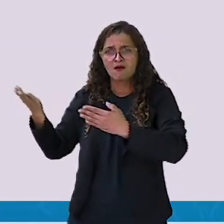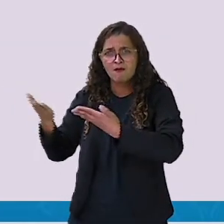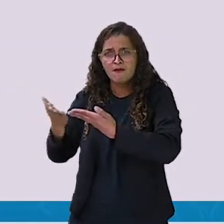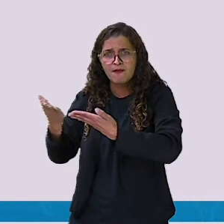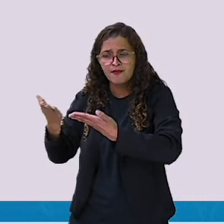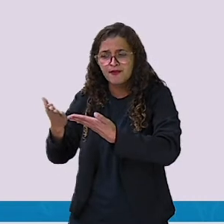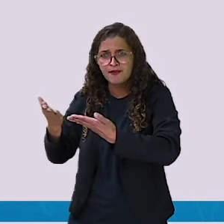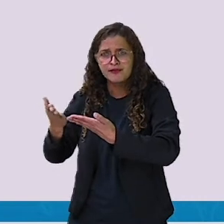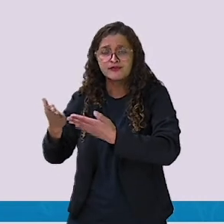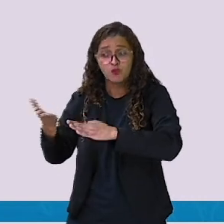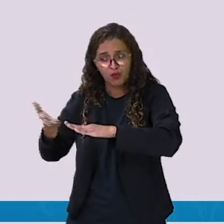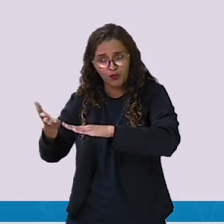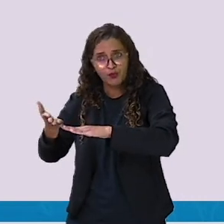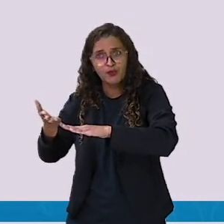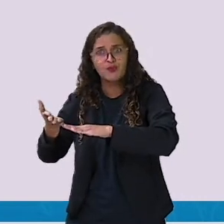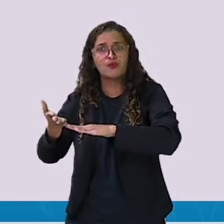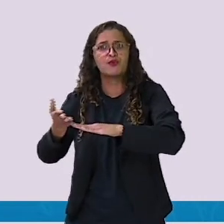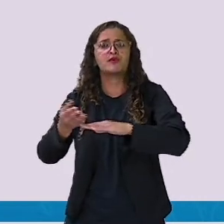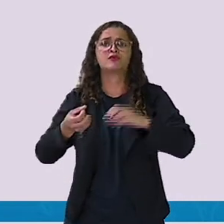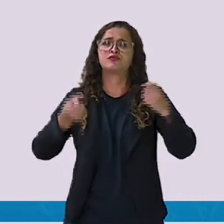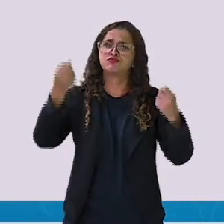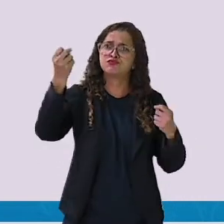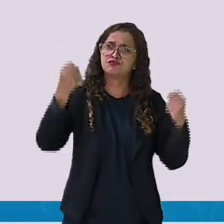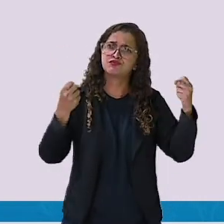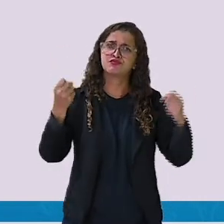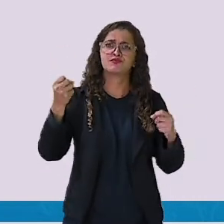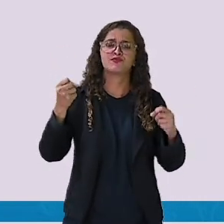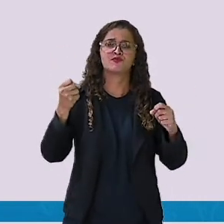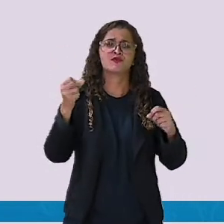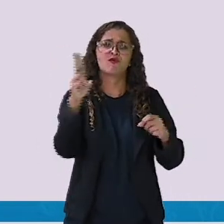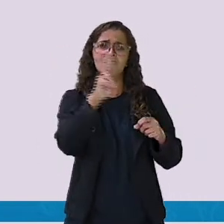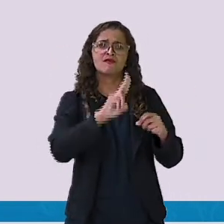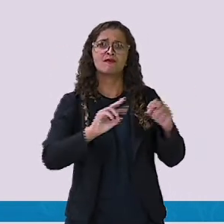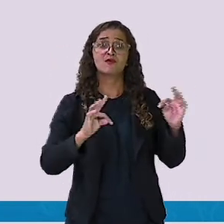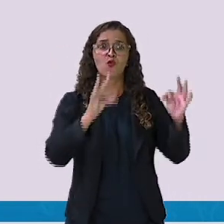máquinas, menos mão de obra.